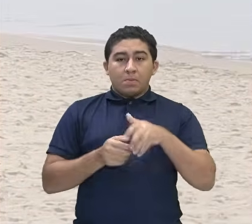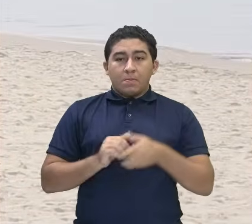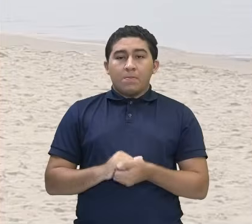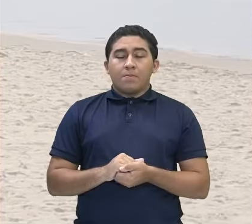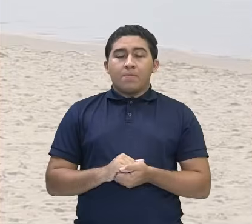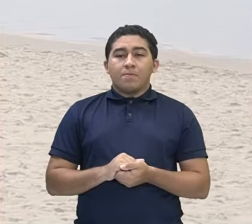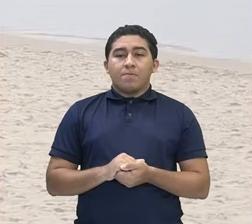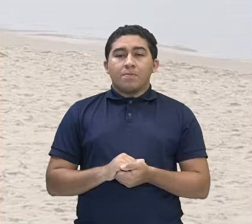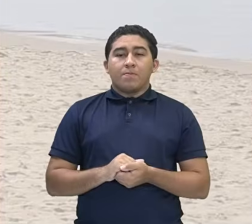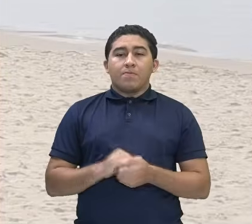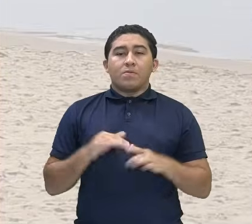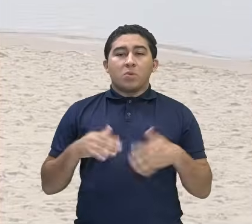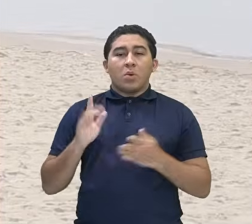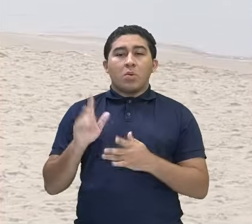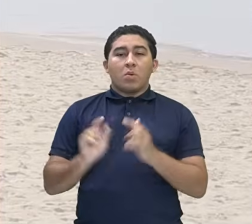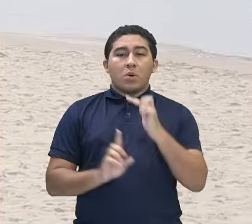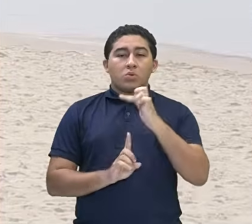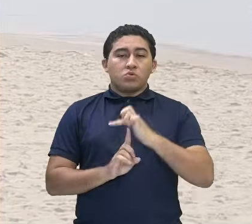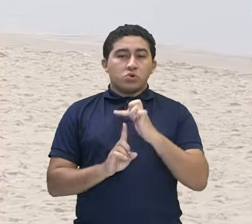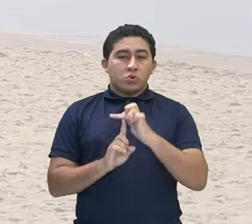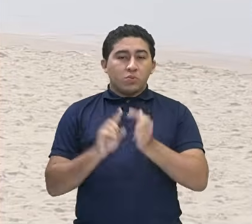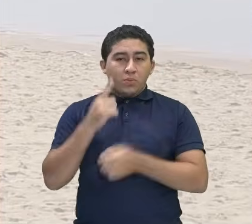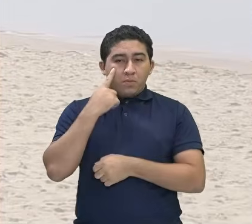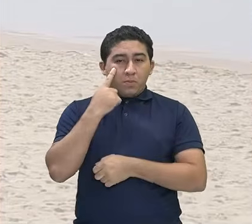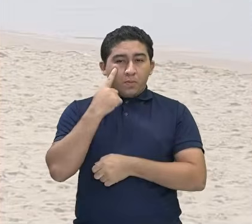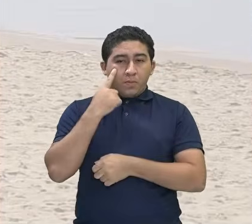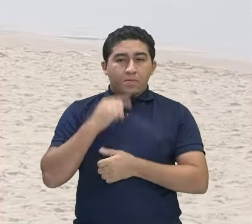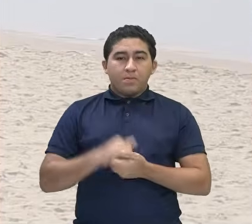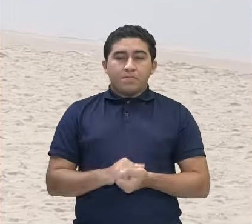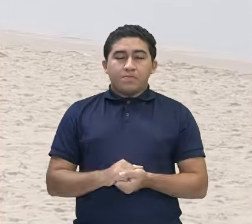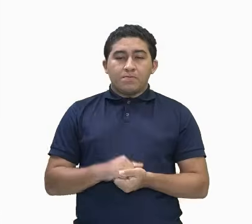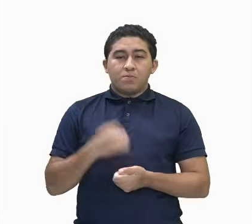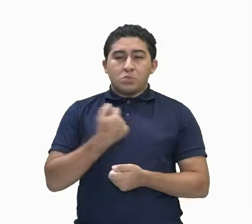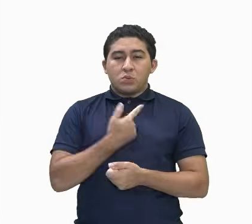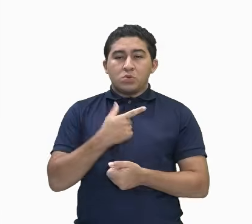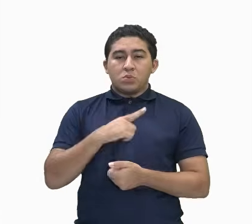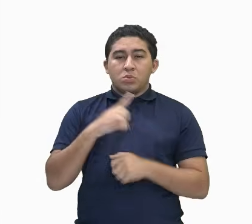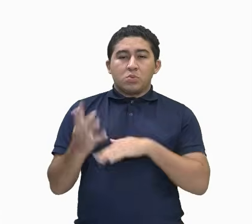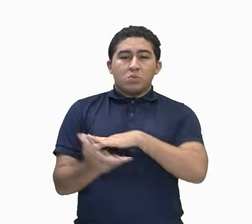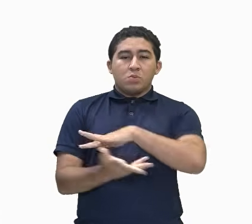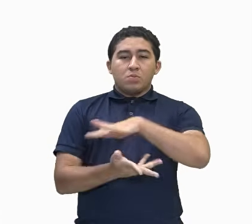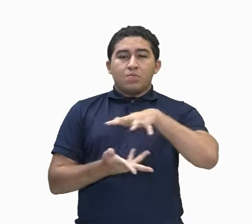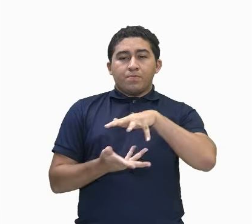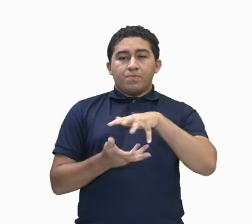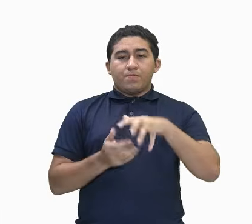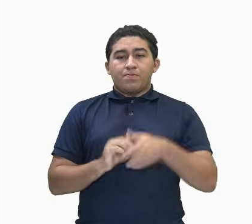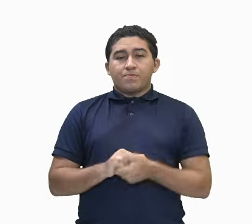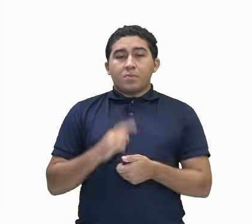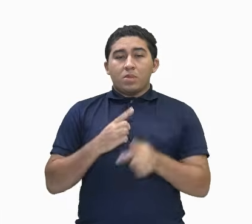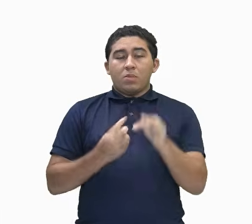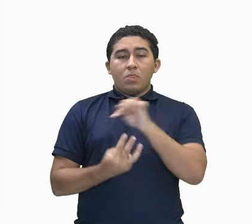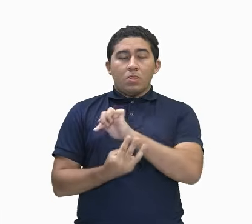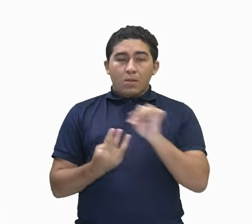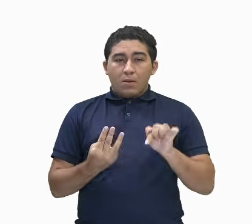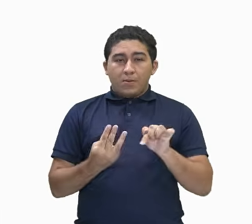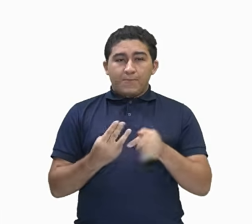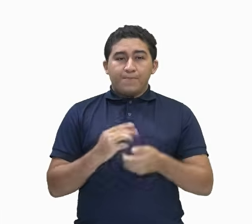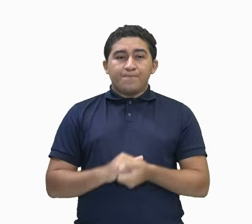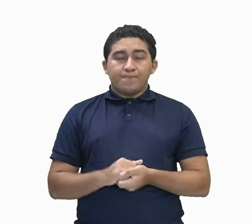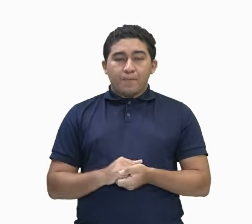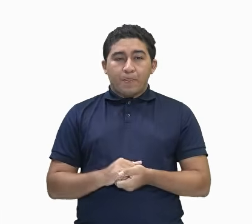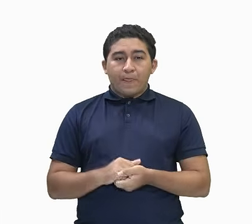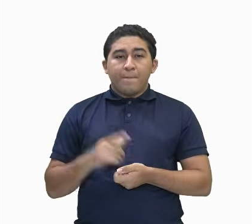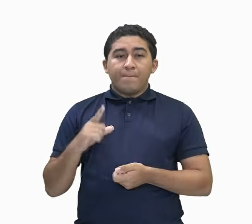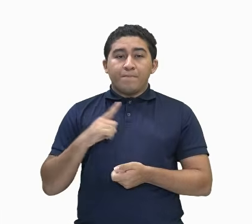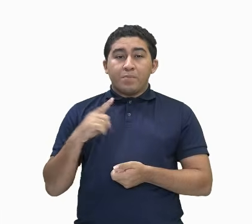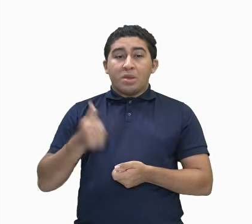quais são os tipos de zonas térmicas que nós teremos no planeta? Nós teremos 3 zonas, tá? Nós teremos as